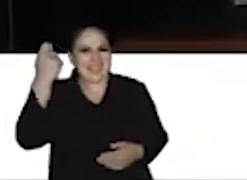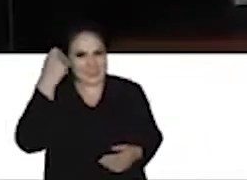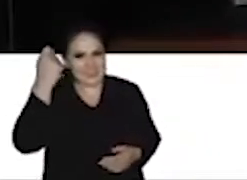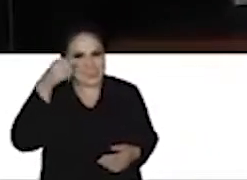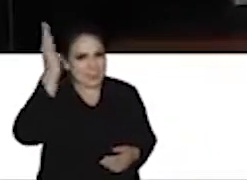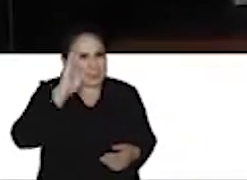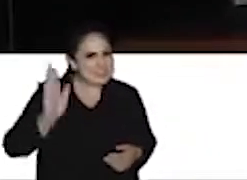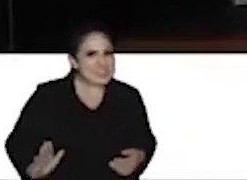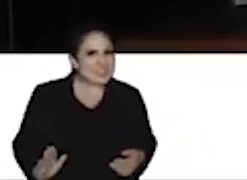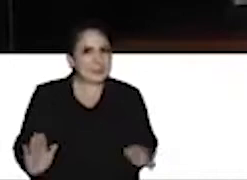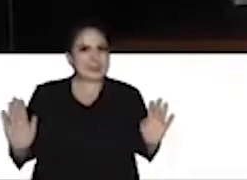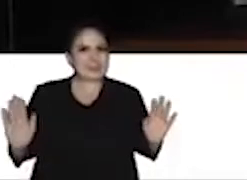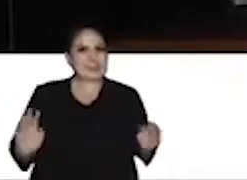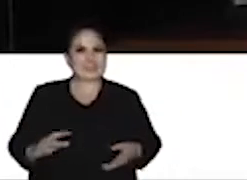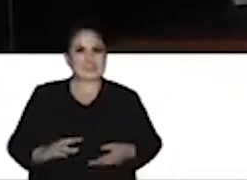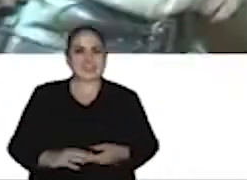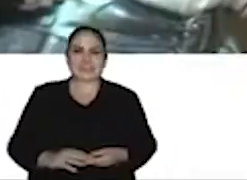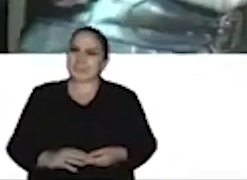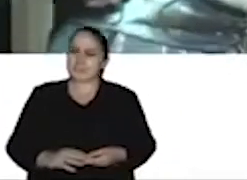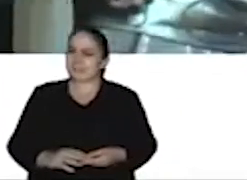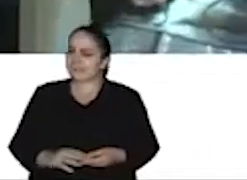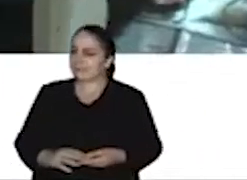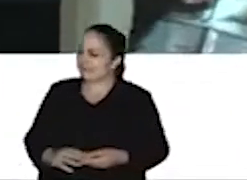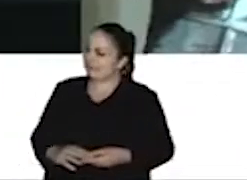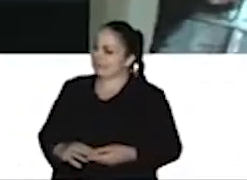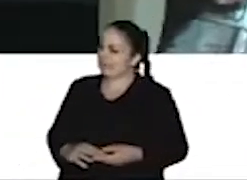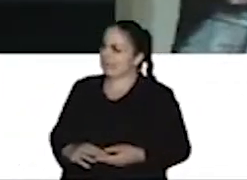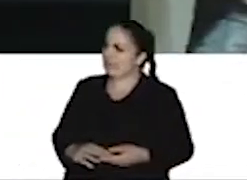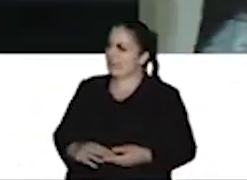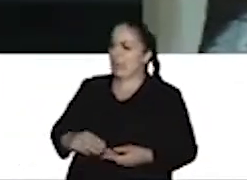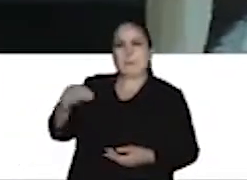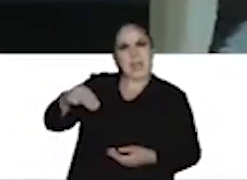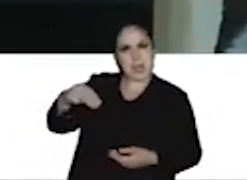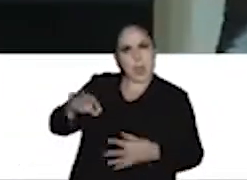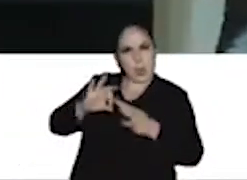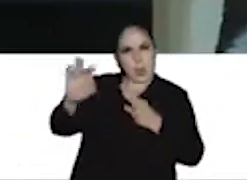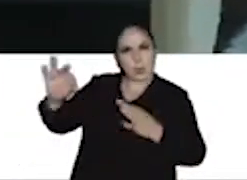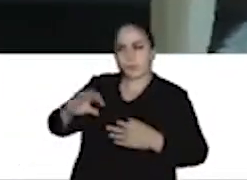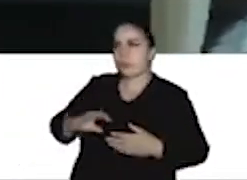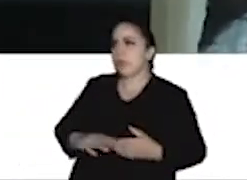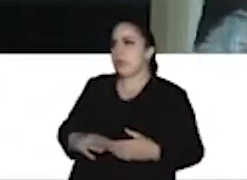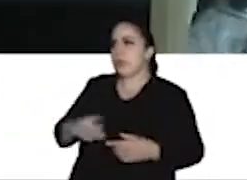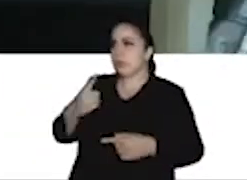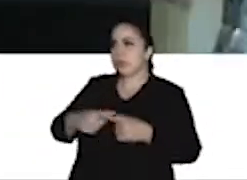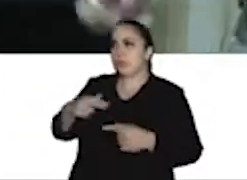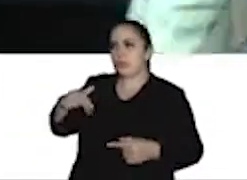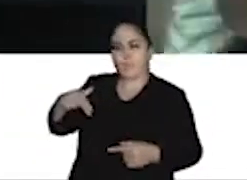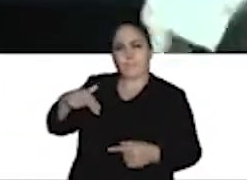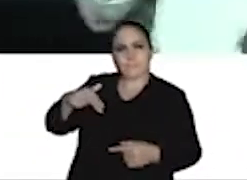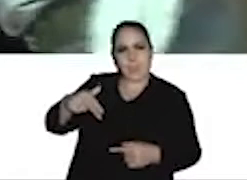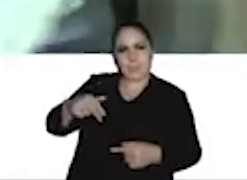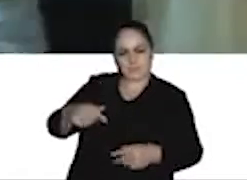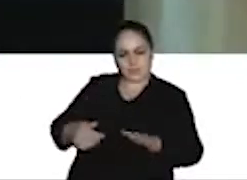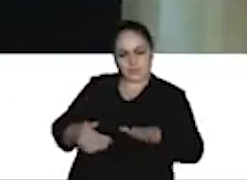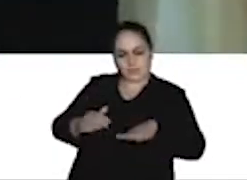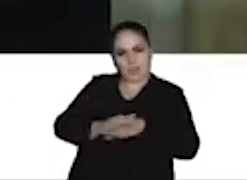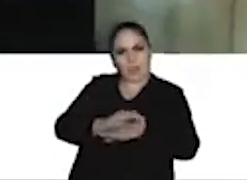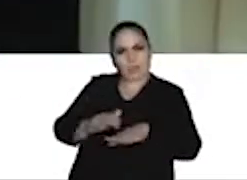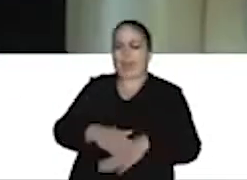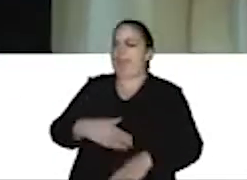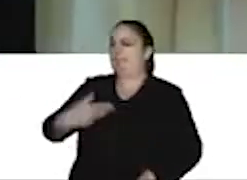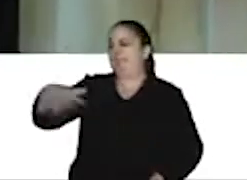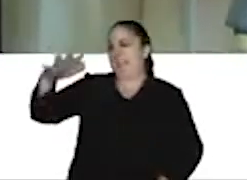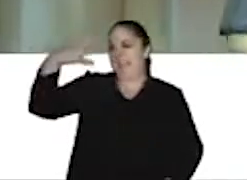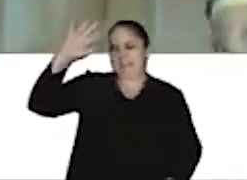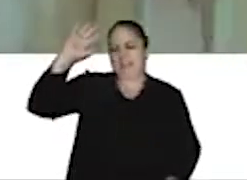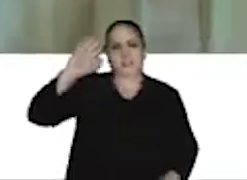Brasil. E desde quando Marau é longe? É, porque tu não vem a pé com essas botas aqui. Ah, tá toma louco, banho. Porque... Apresenta aí de uma vez